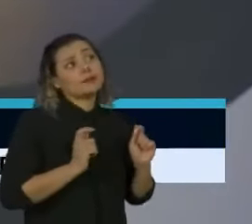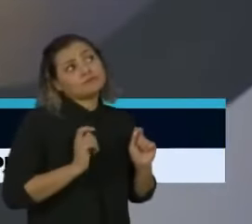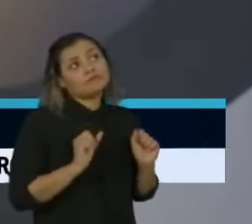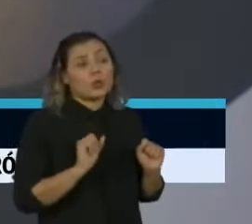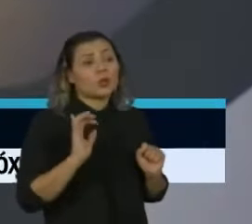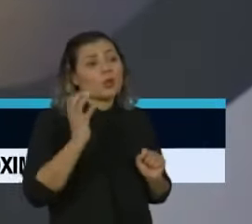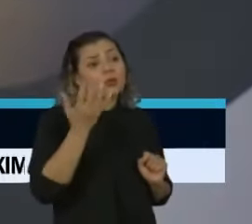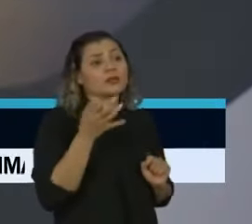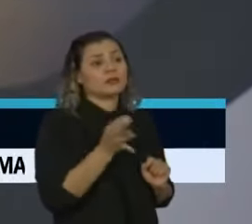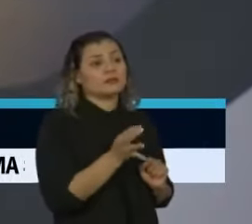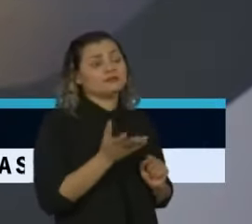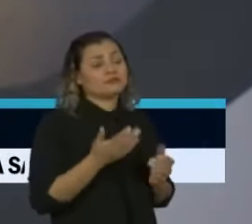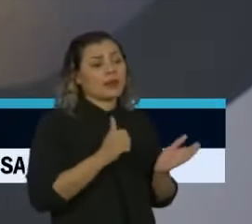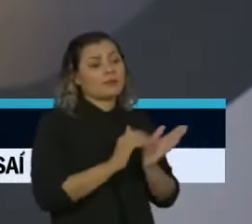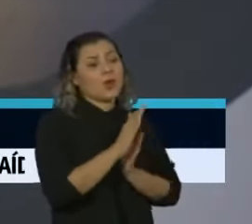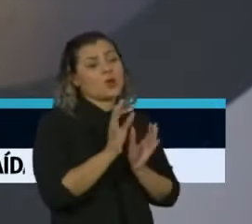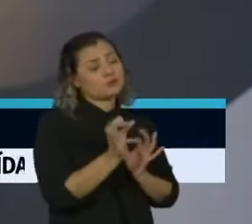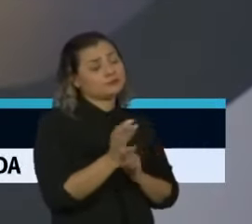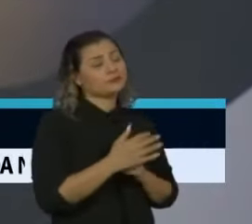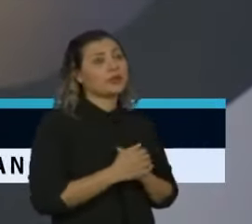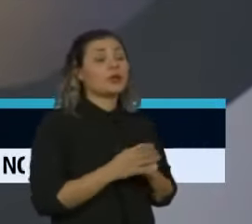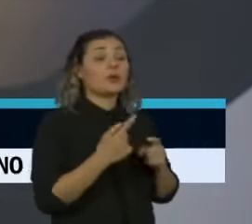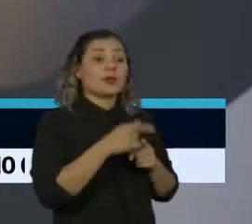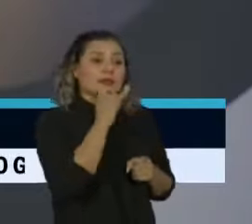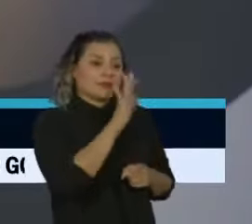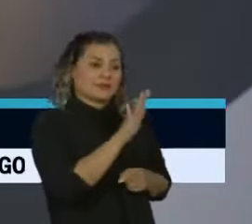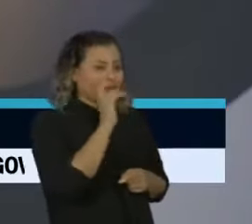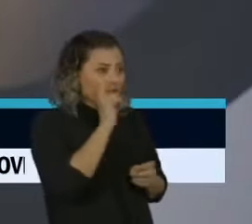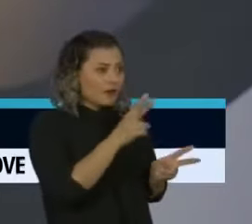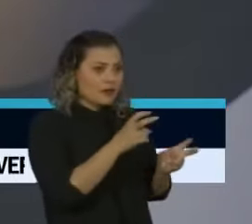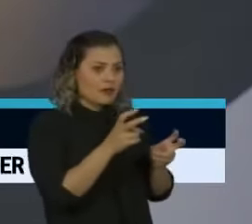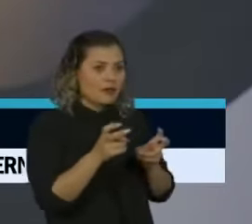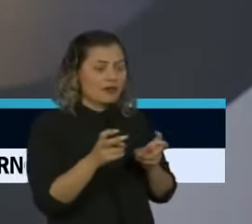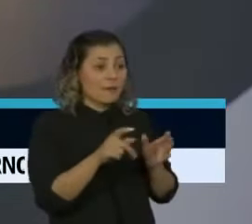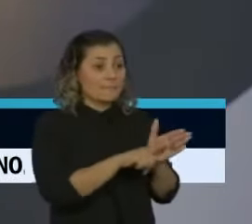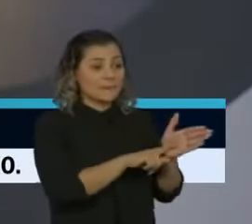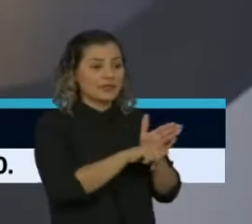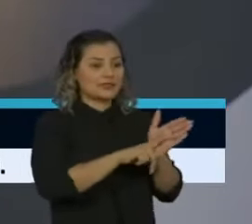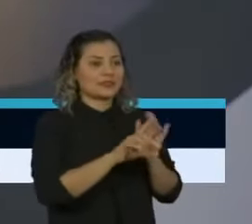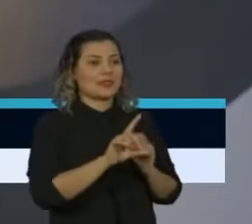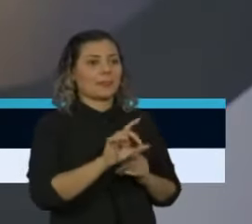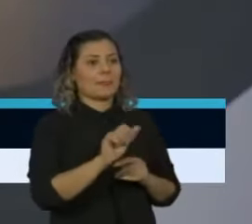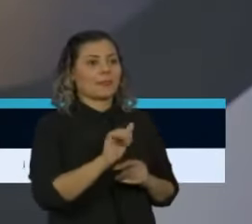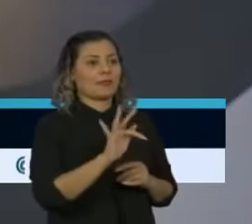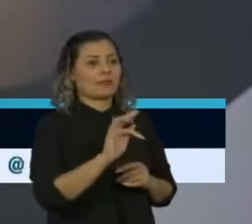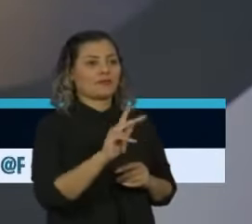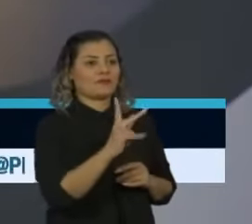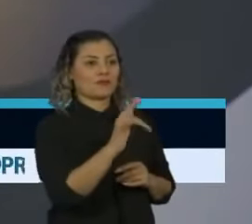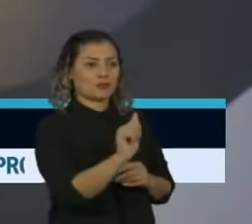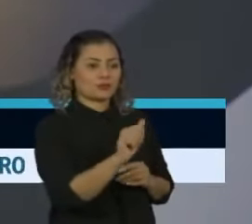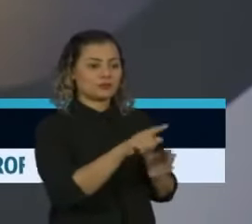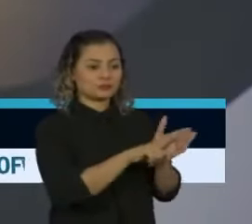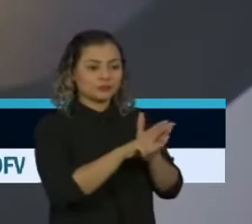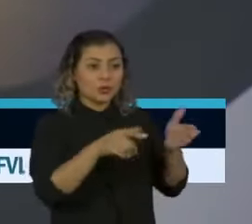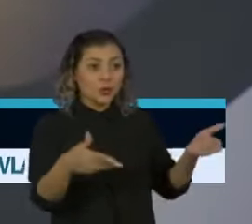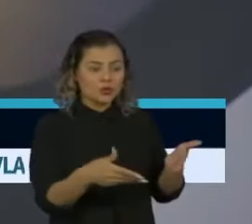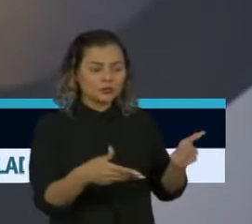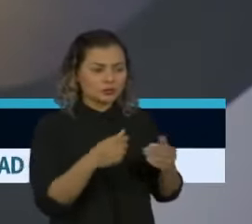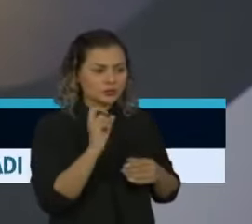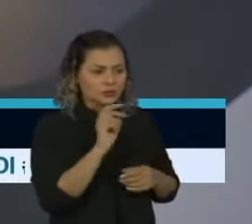possibilidade da saída dele, porque, por exemplo, se a gente levar em conta a pesquisa Datafolha de hoje, mostra claramente